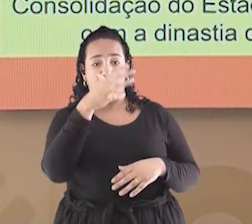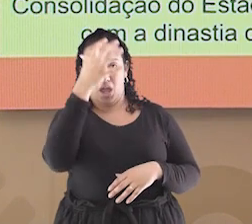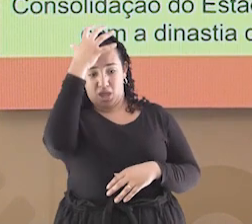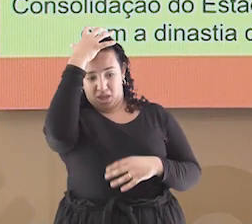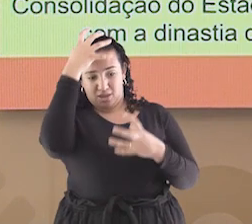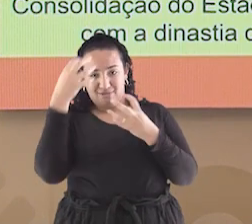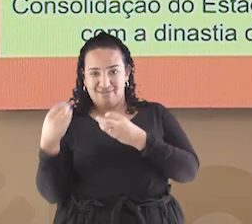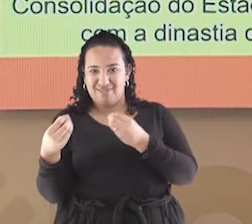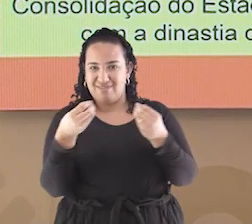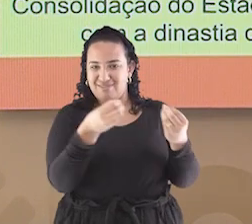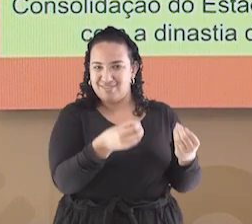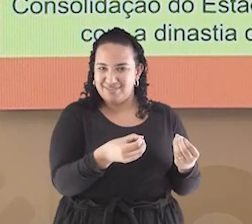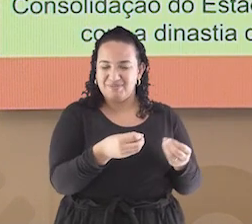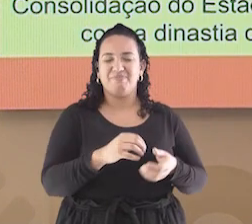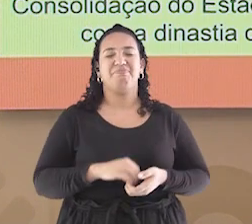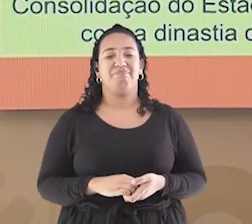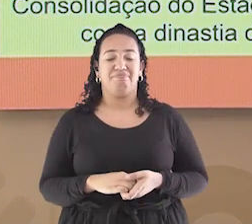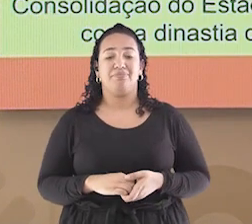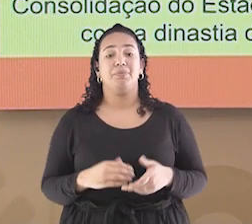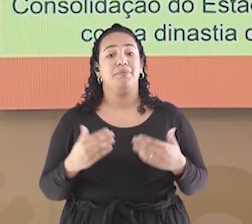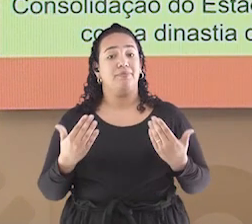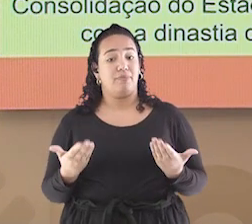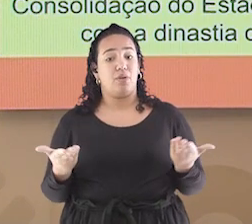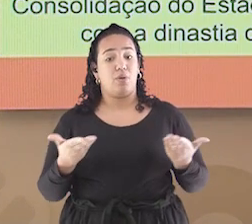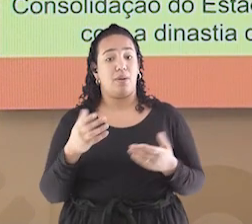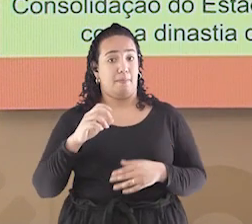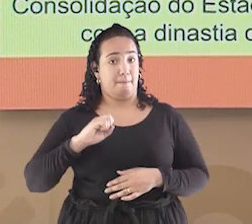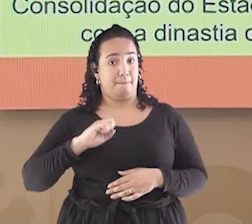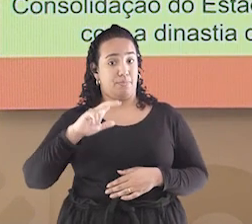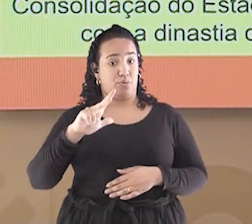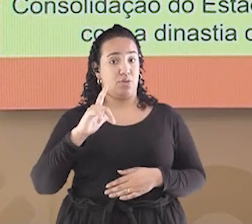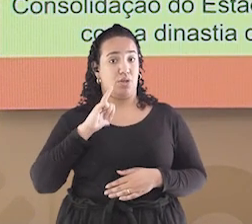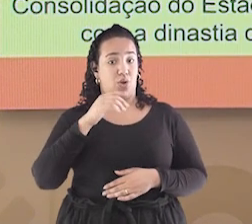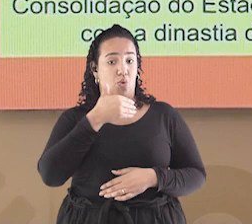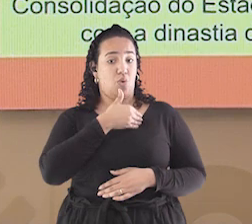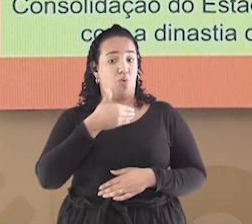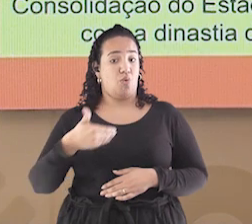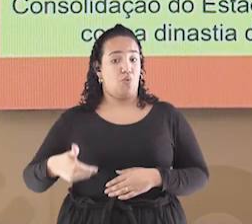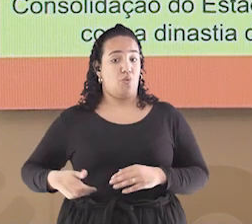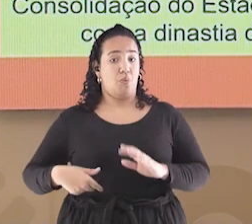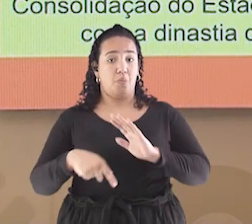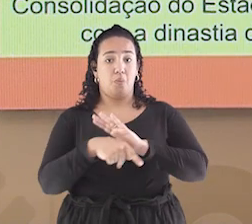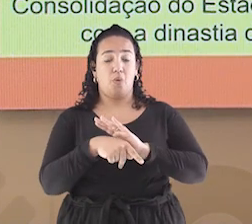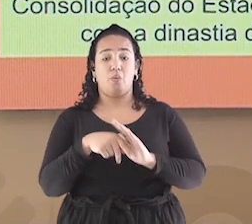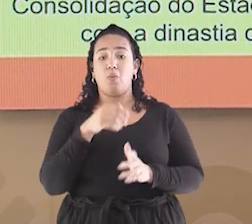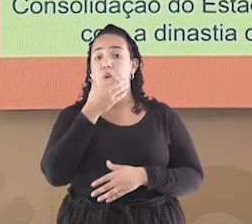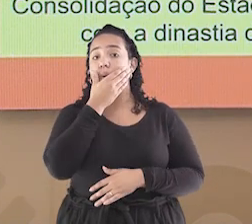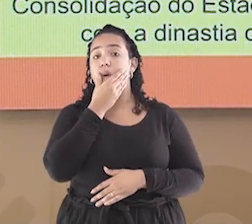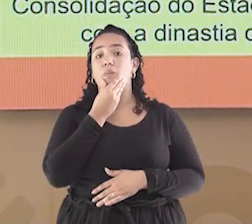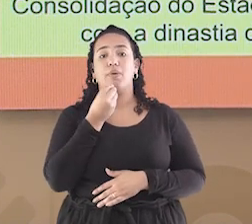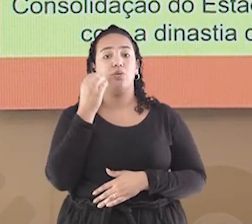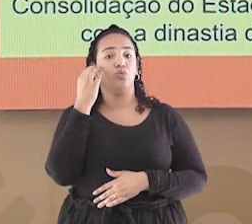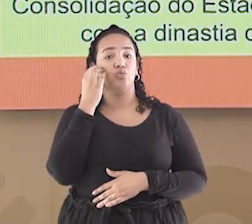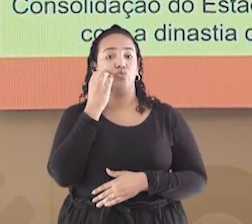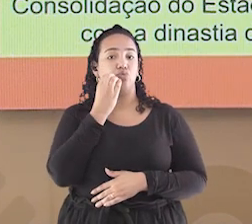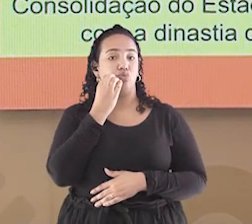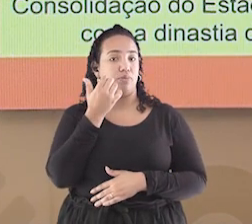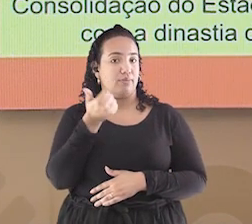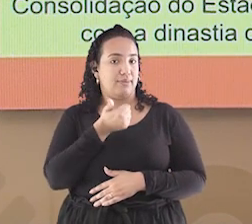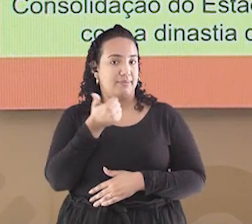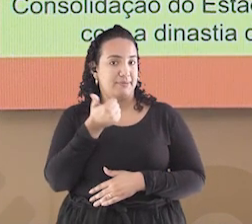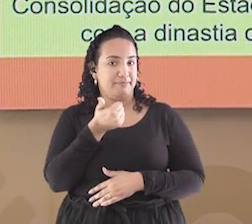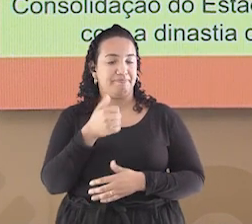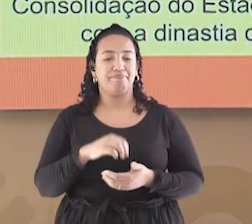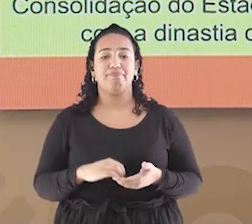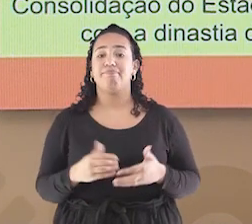pedacinho das terras. A partir disso, Portugal passou a ser governado pela dinastia de Avis com Dom João I e teve todo o seu